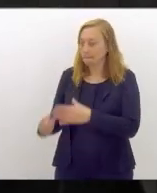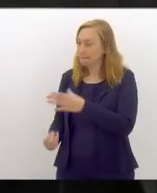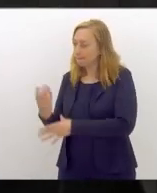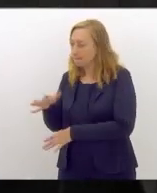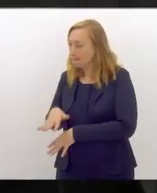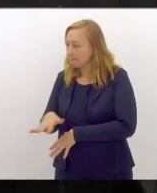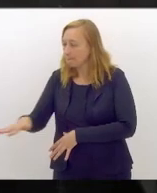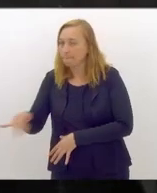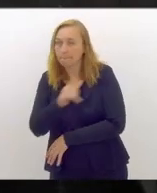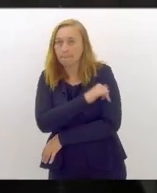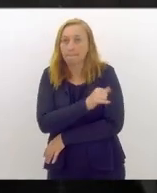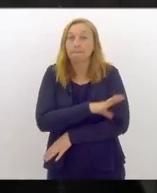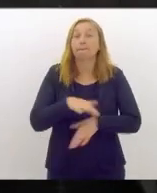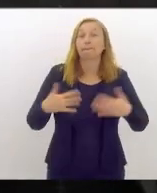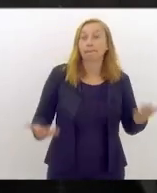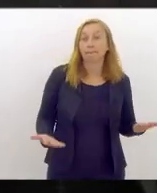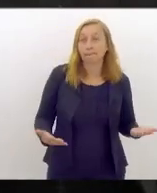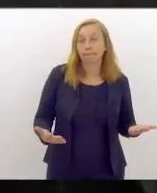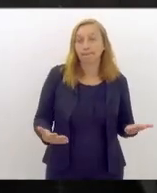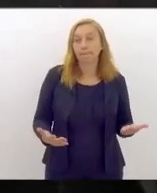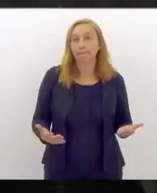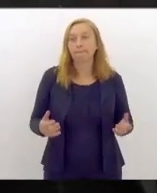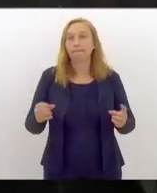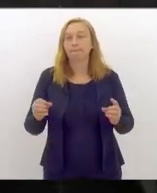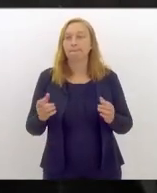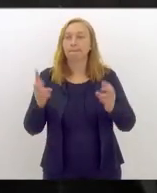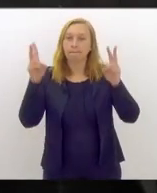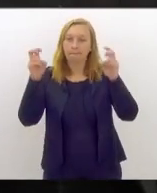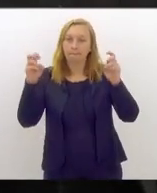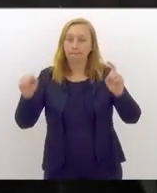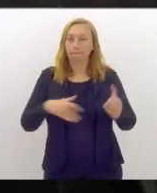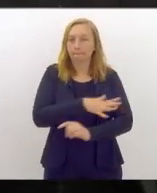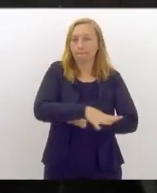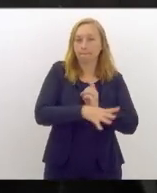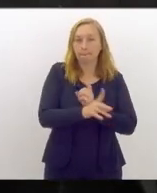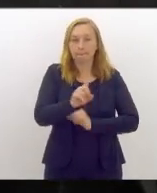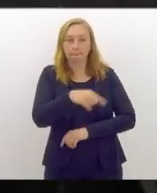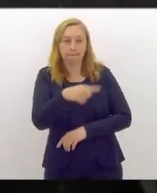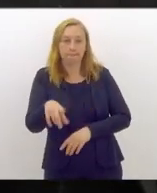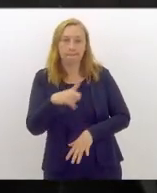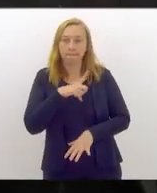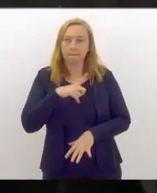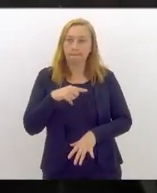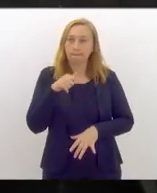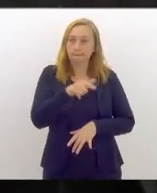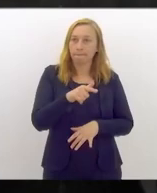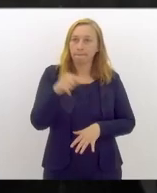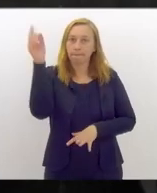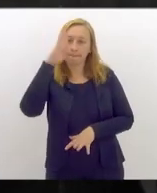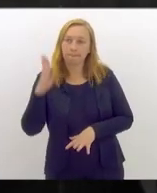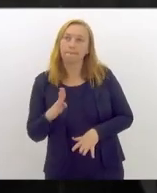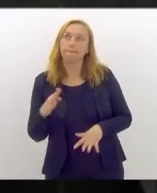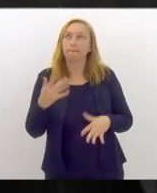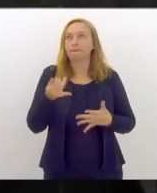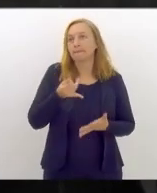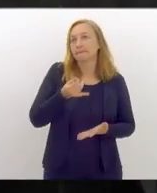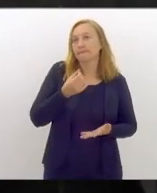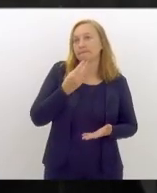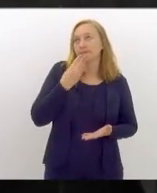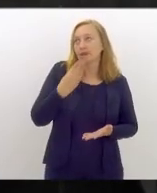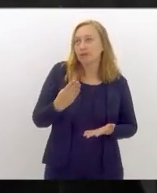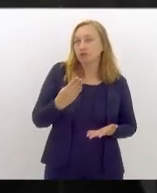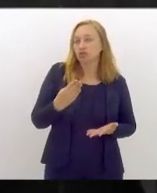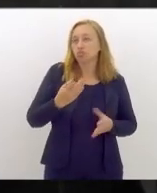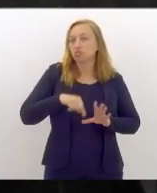entendeu então essa questão social da exclusão que você tinha ali tá naquele Brasil assim tipo profundo